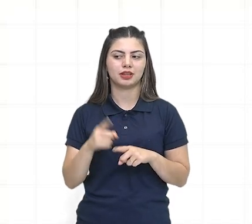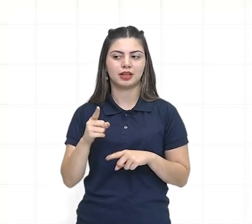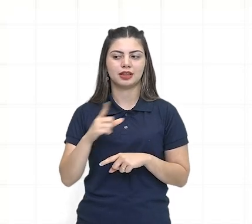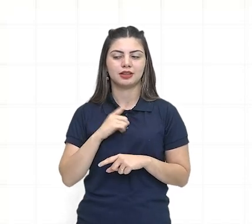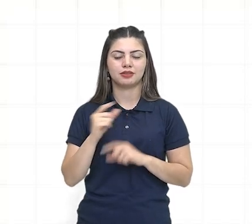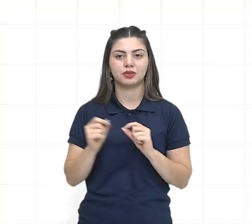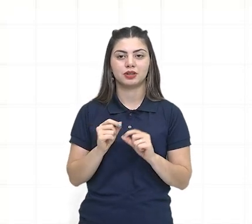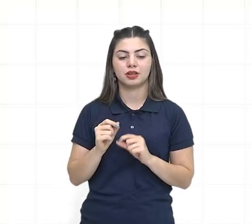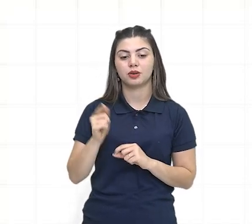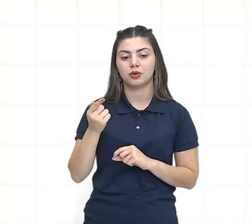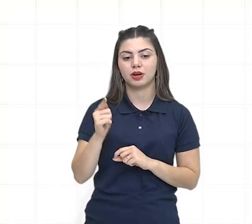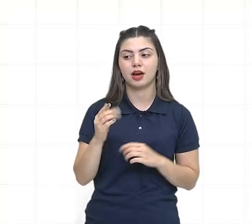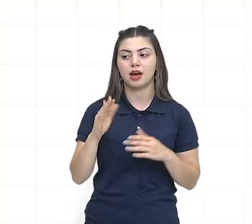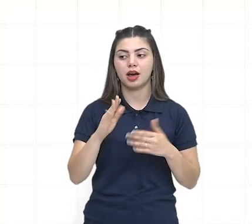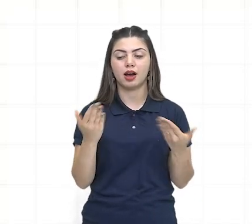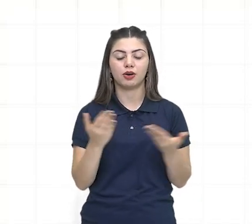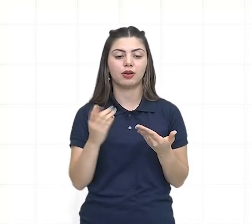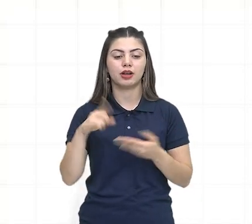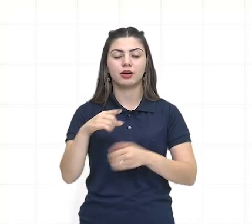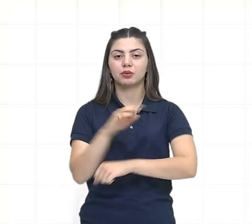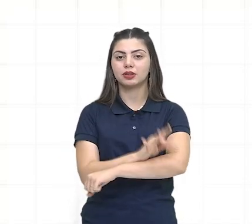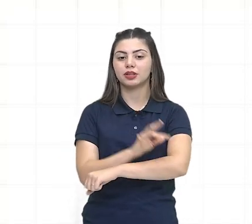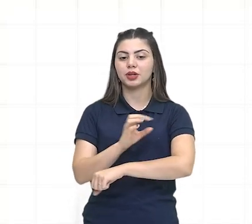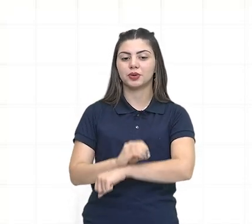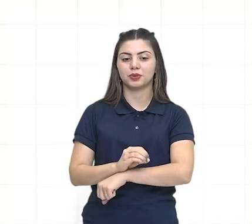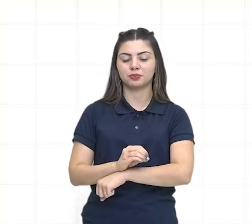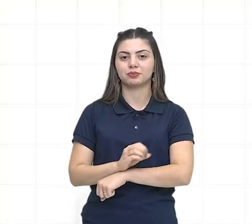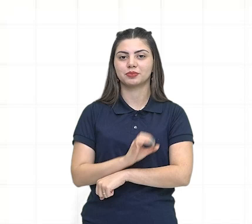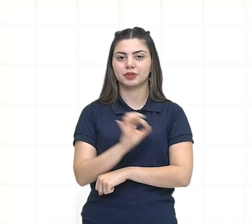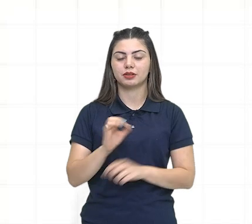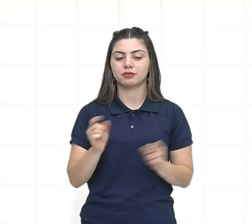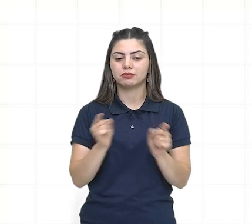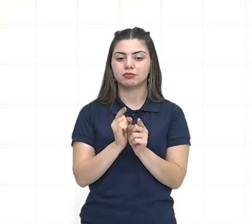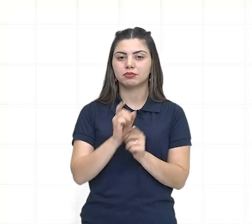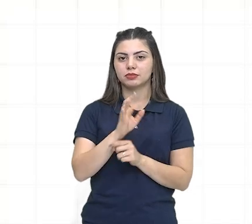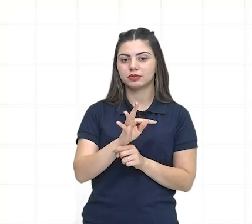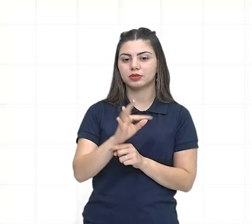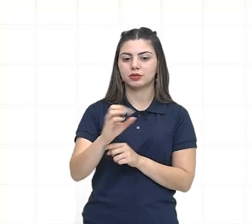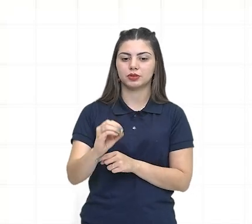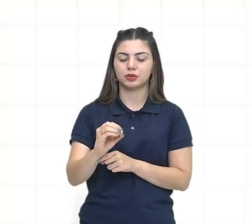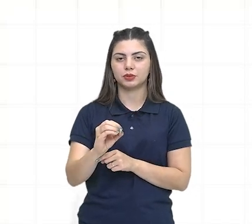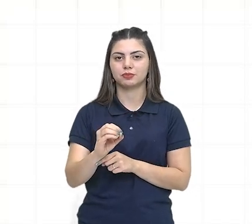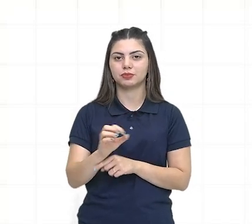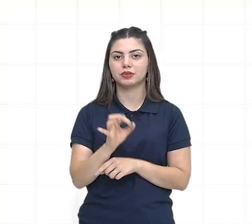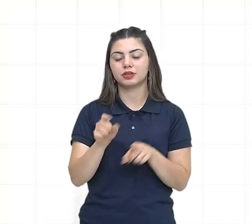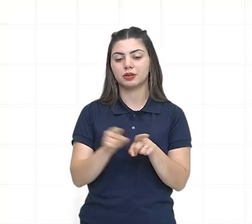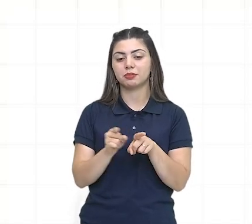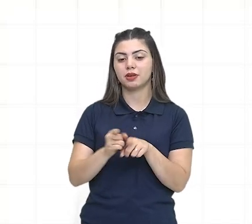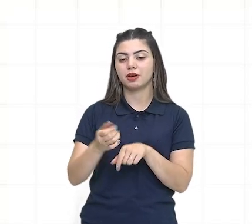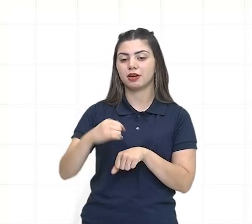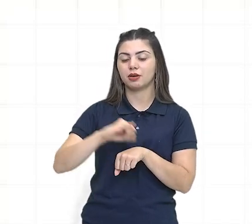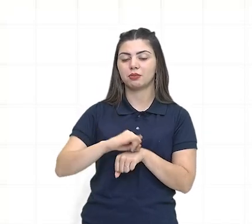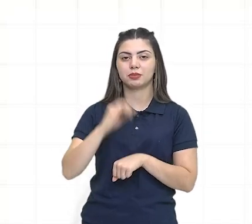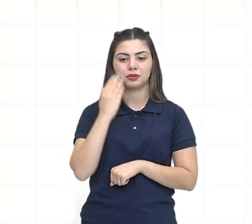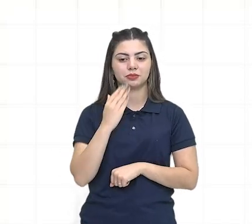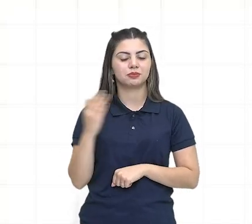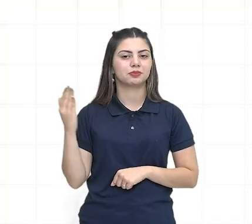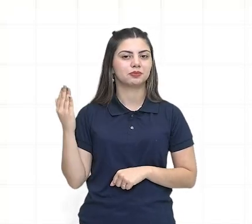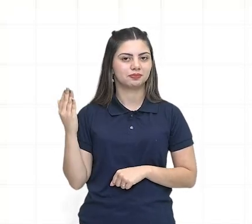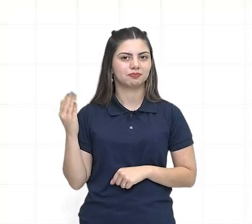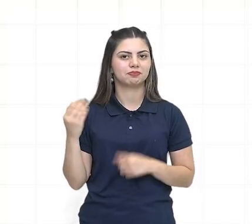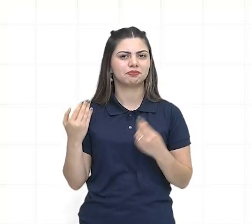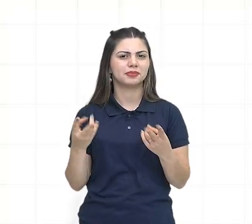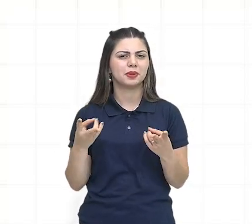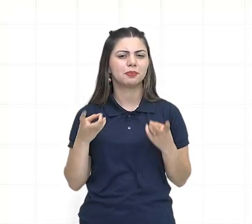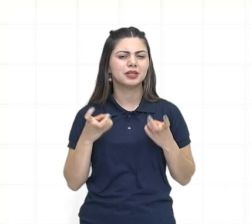Goiás, é o Tocantins, que tem a sigla TO e a sua capital, Palmas. Então observe